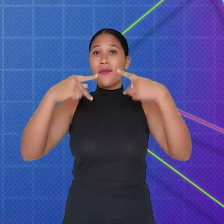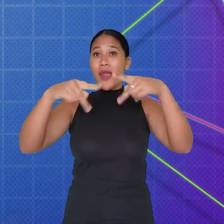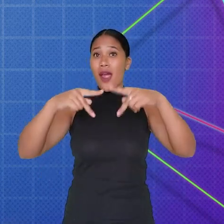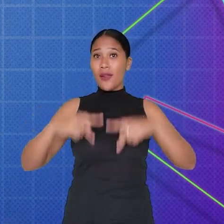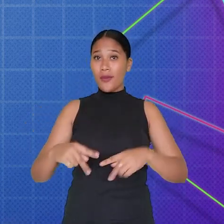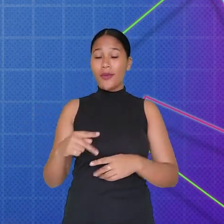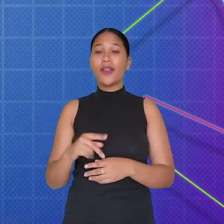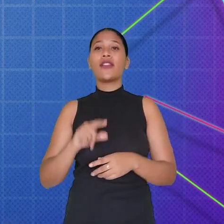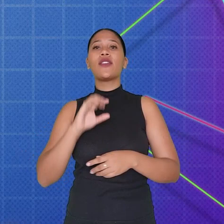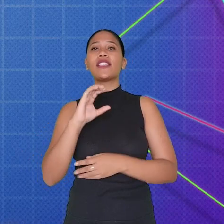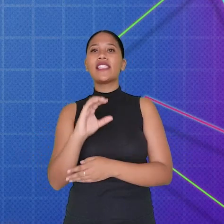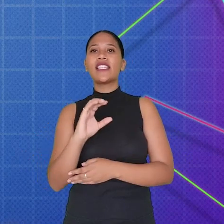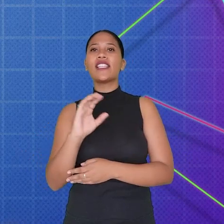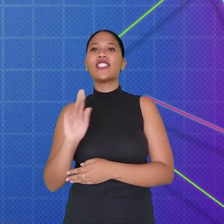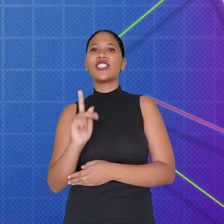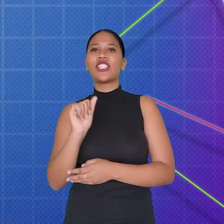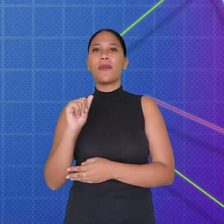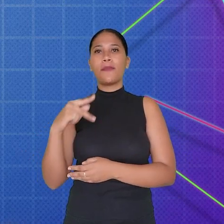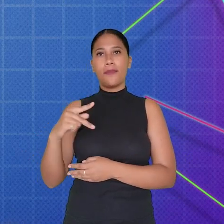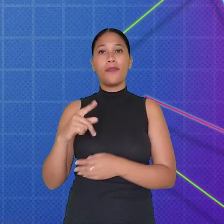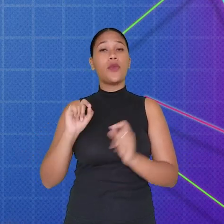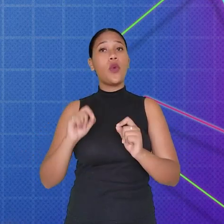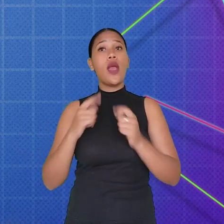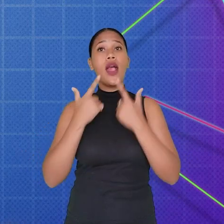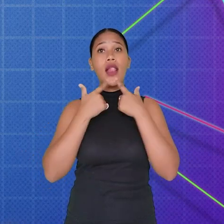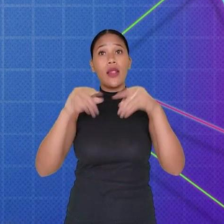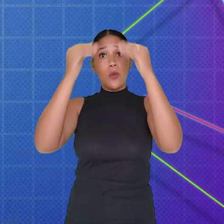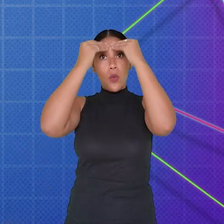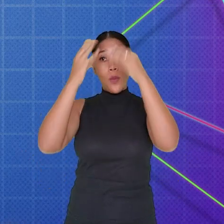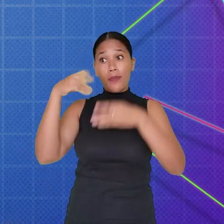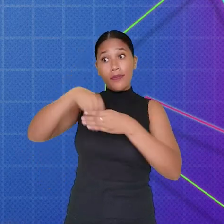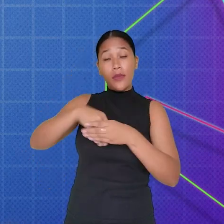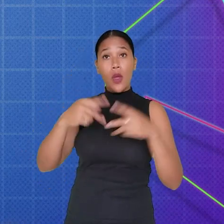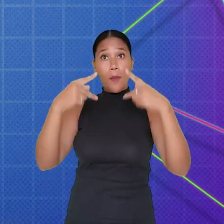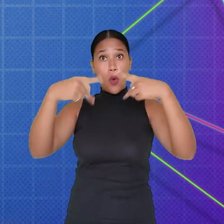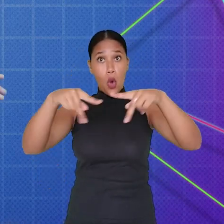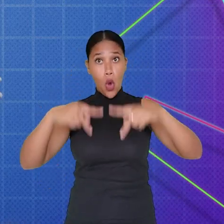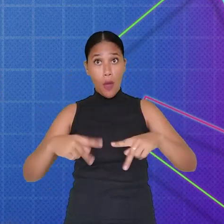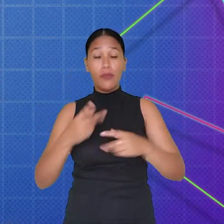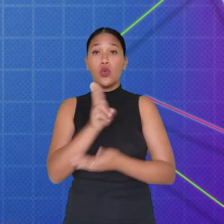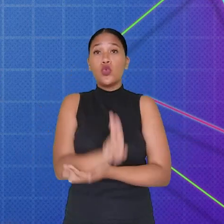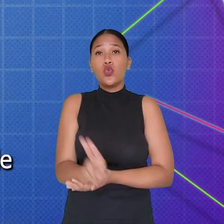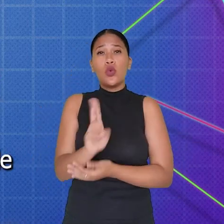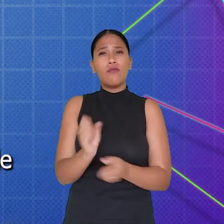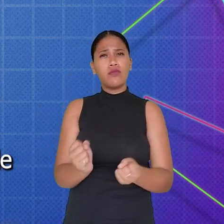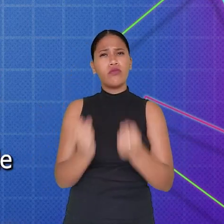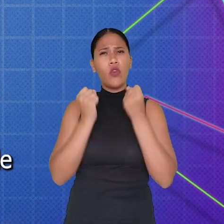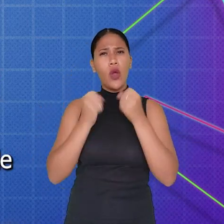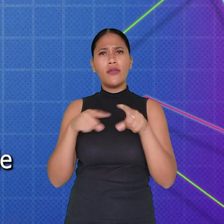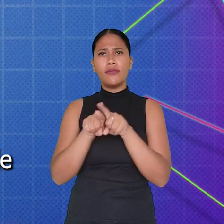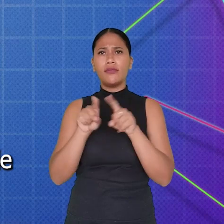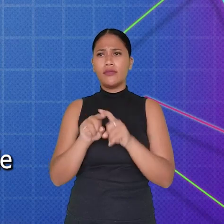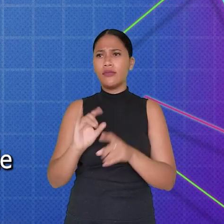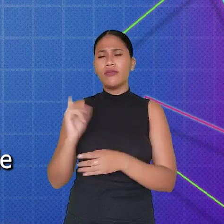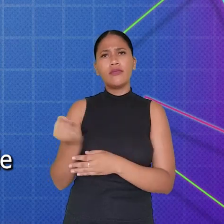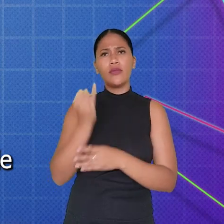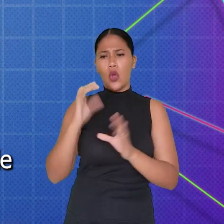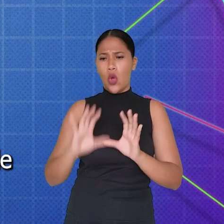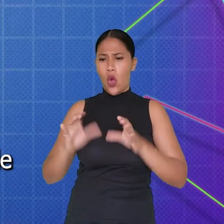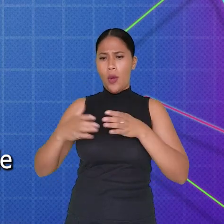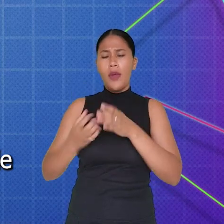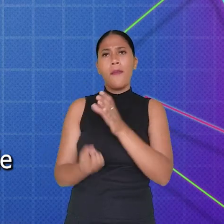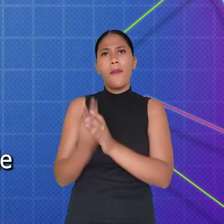Programação em C#. Estamos aqui para discutir uma linguagem de programação que tem sido amplamente utilizada e é muito importante para a comunidade